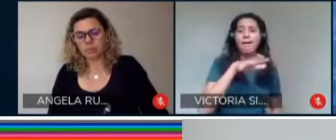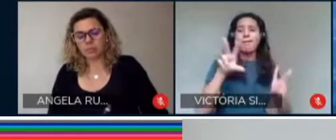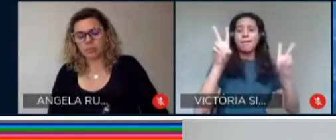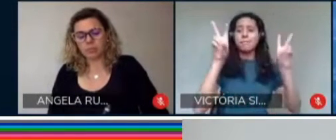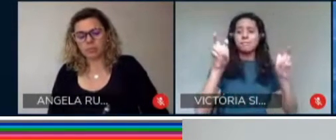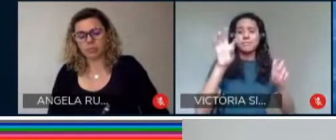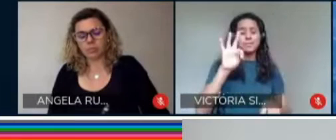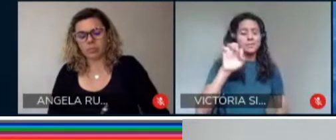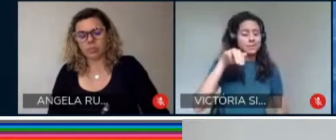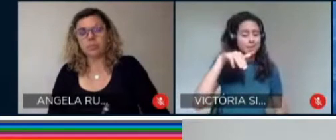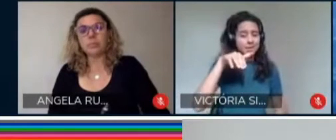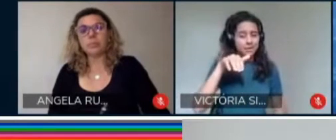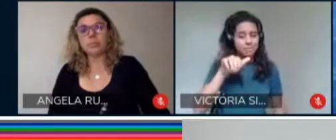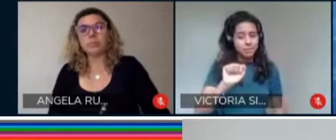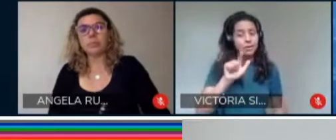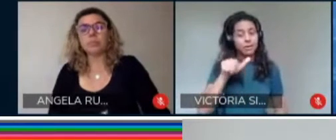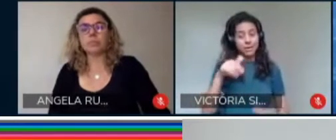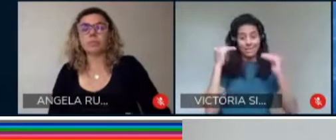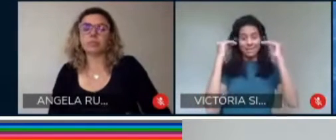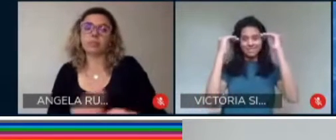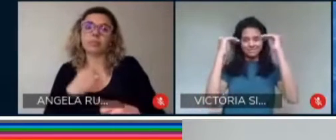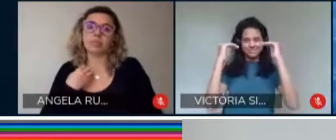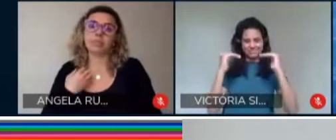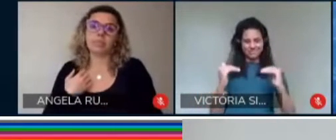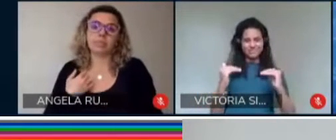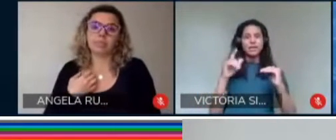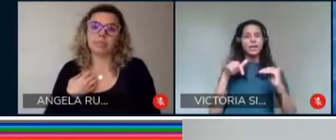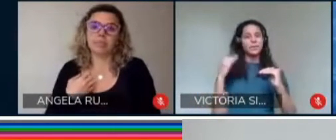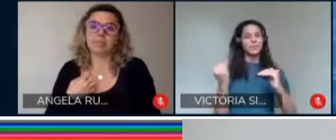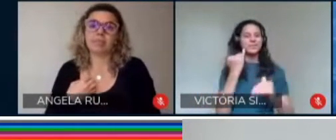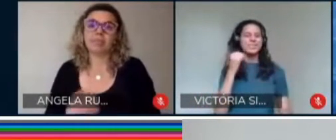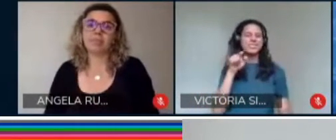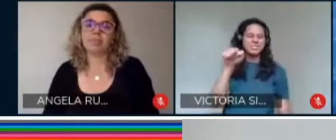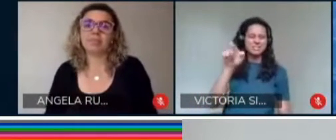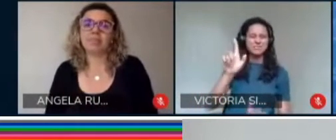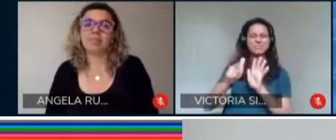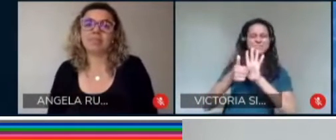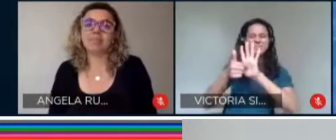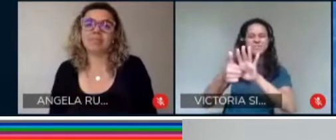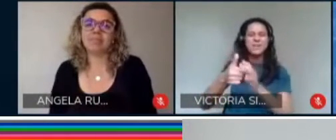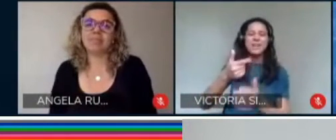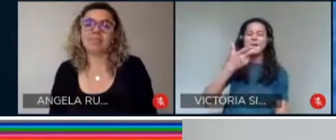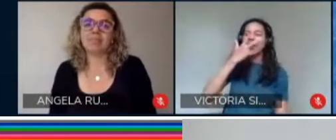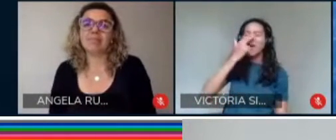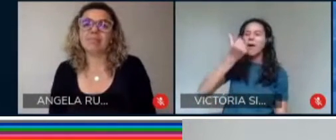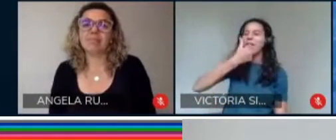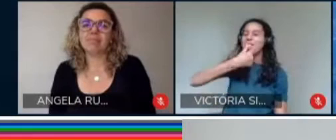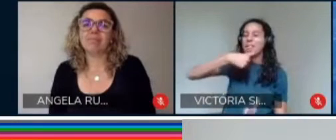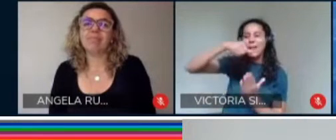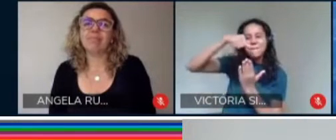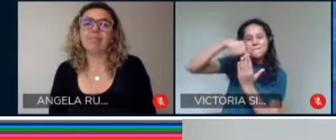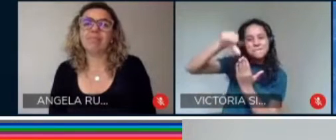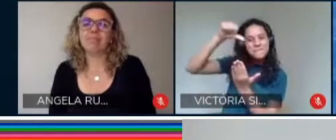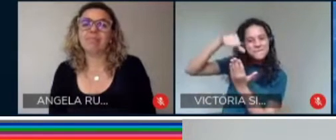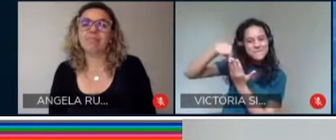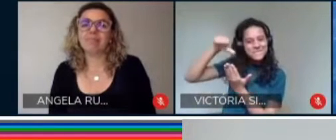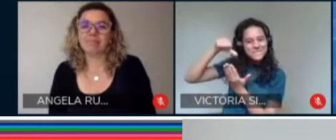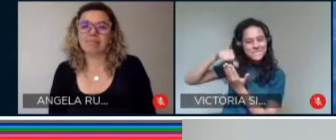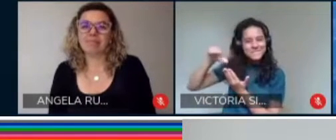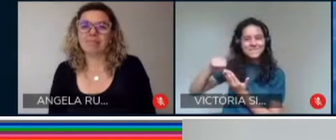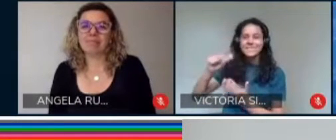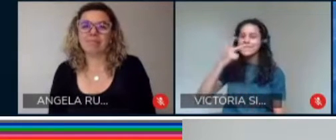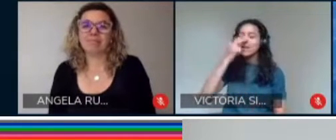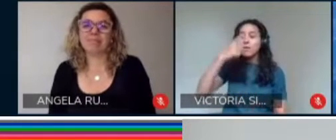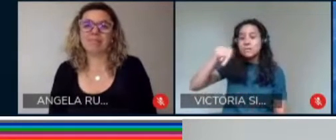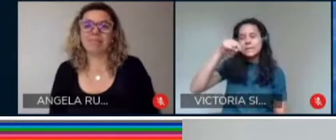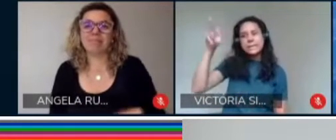pretendo estudar, né? Então, a gente colocou um post-its aqui só para mostrar como formas de lembretes de